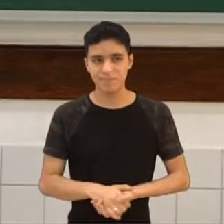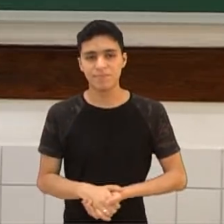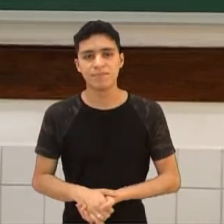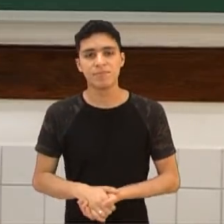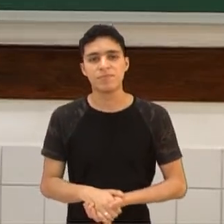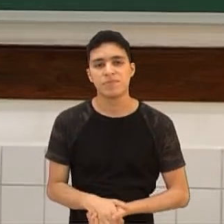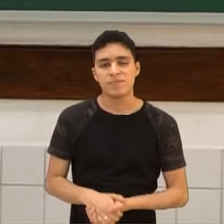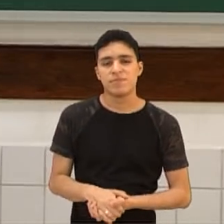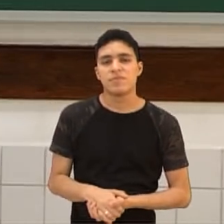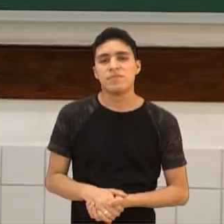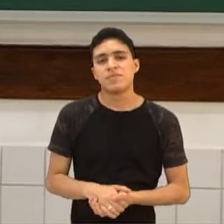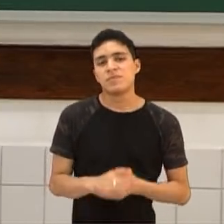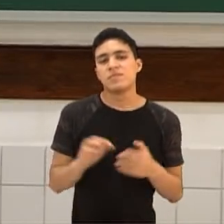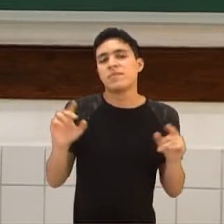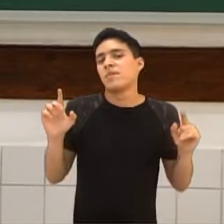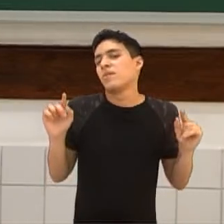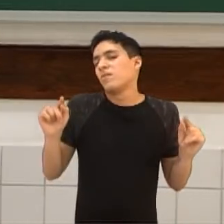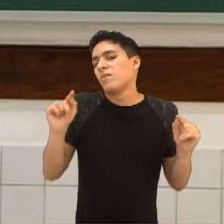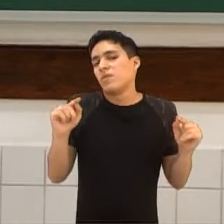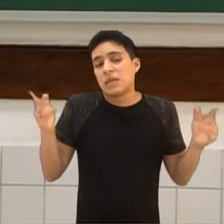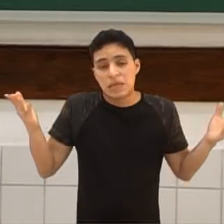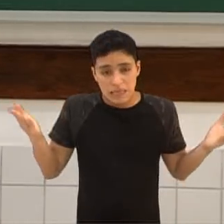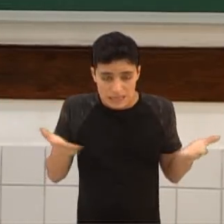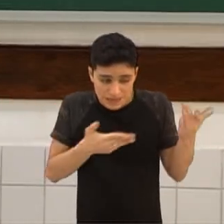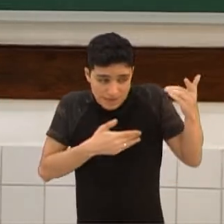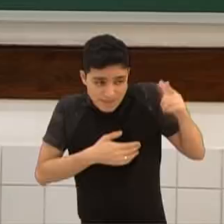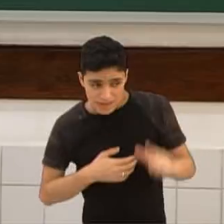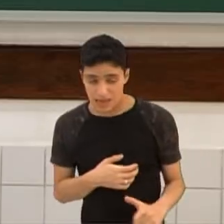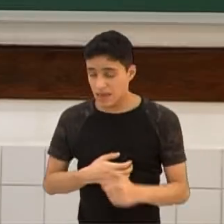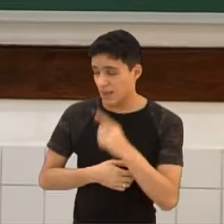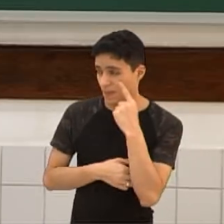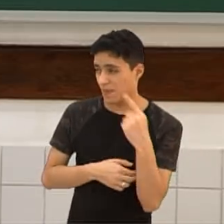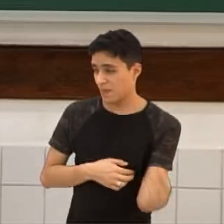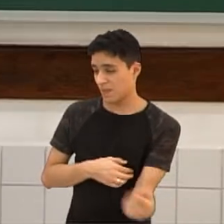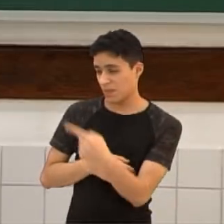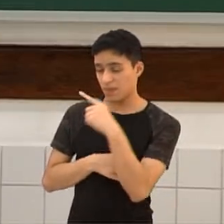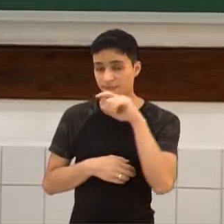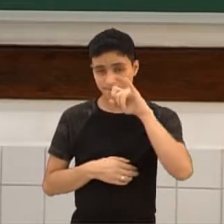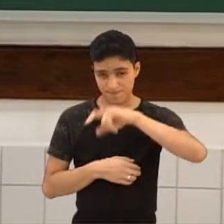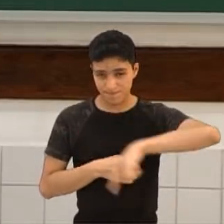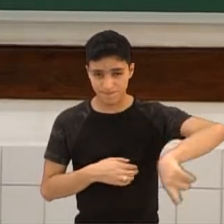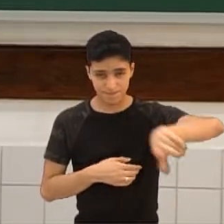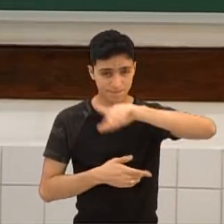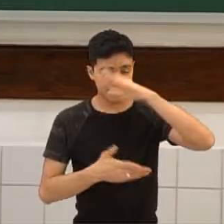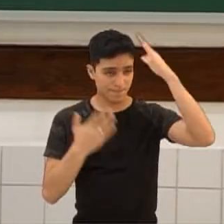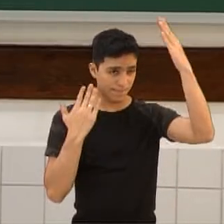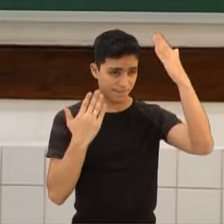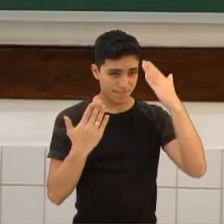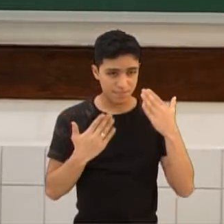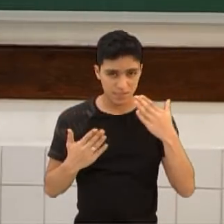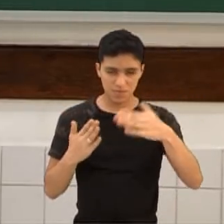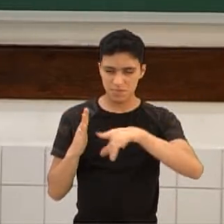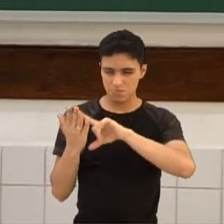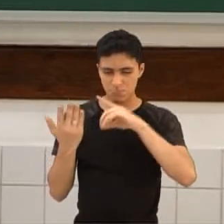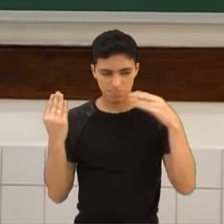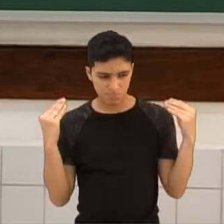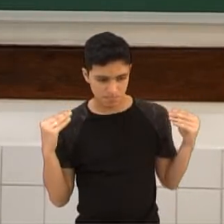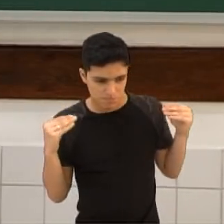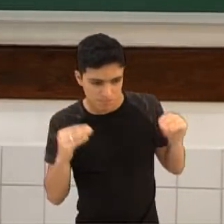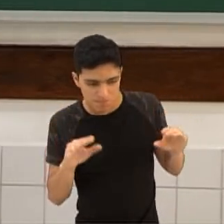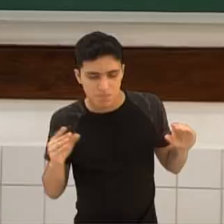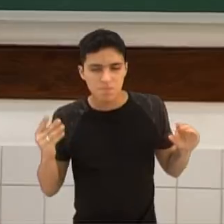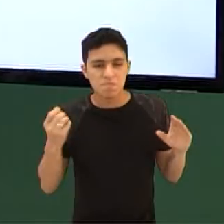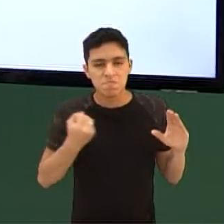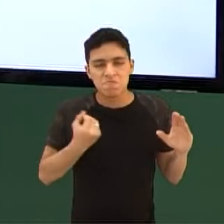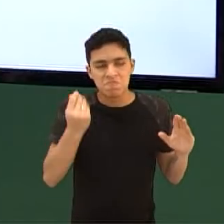Bem, o que a gente tem mais aqui também? Se você for analisar, então, com isso aqui que eu fiz, né, com essa dedução que eu fiz